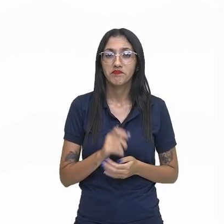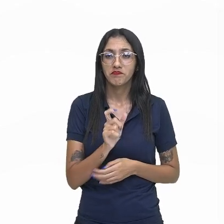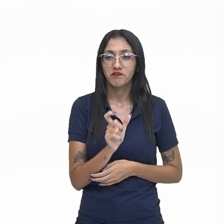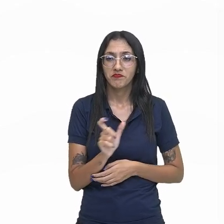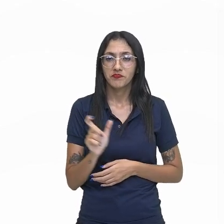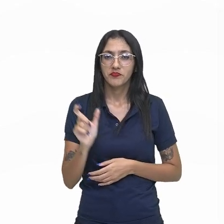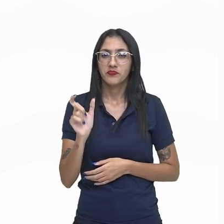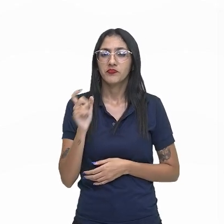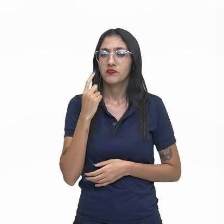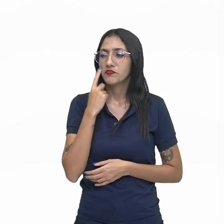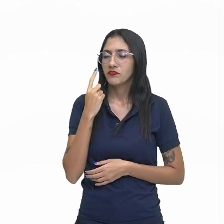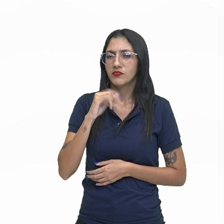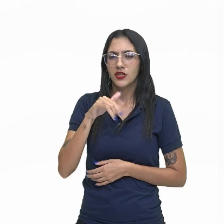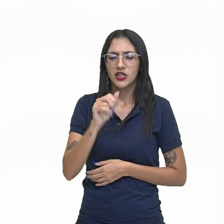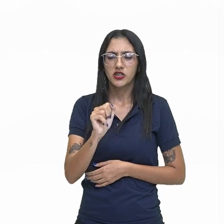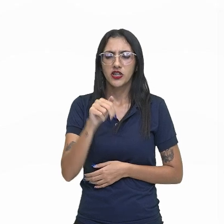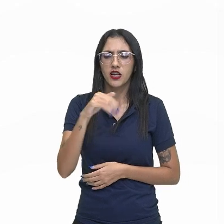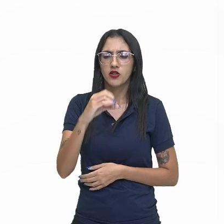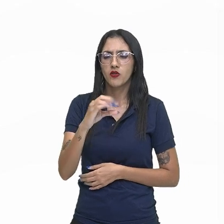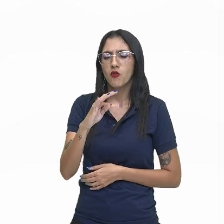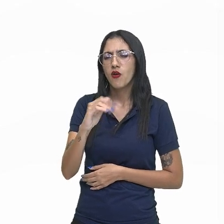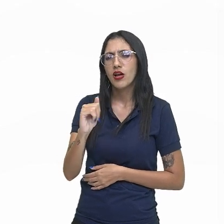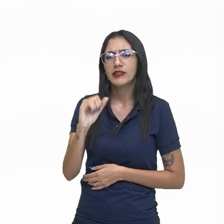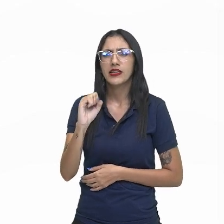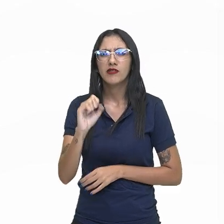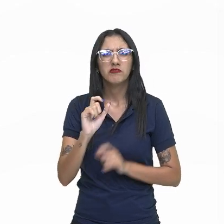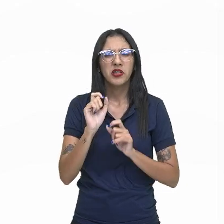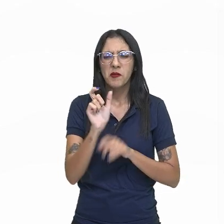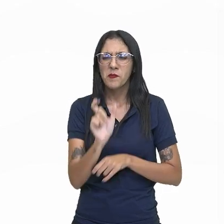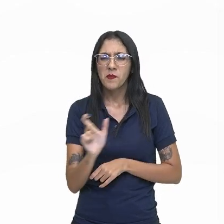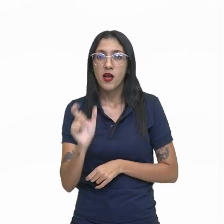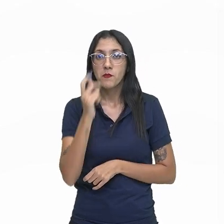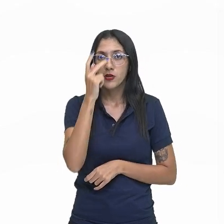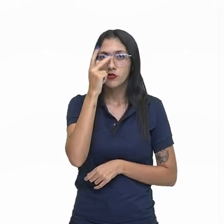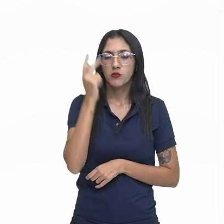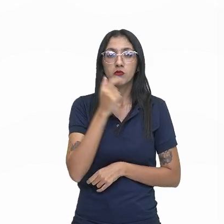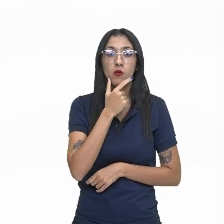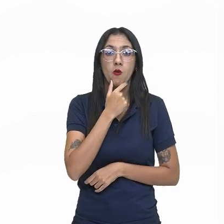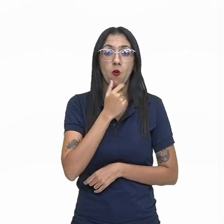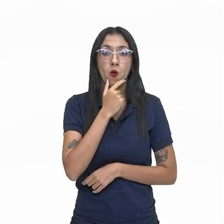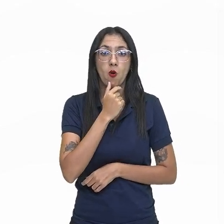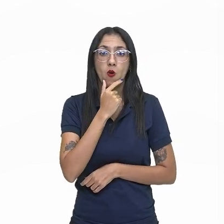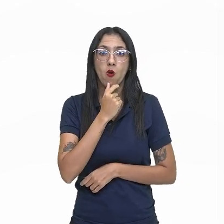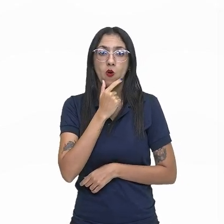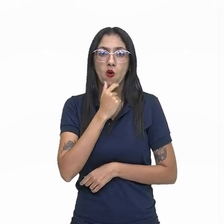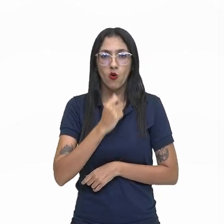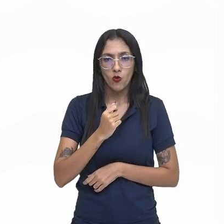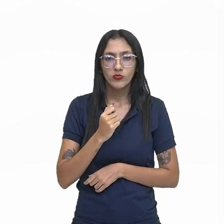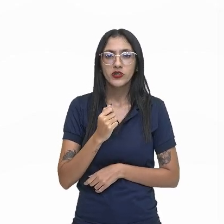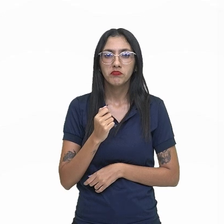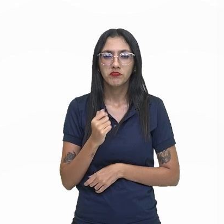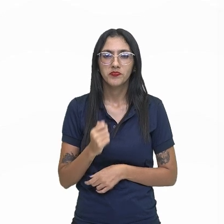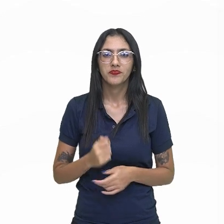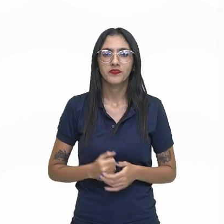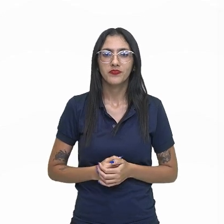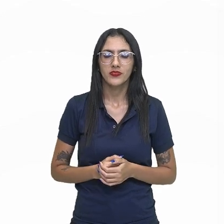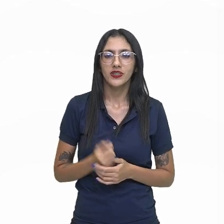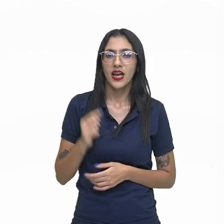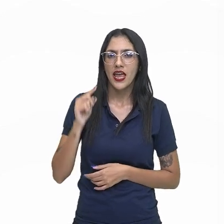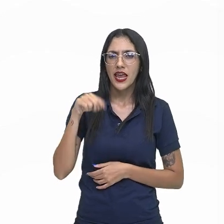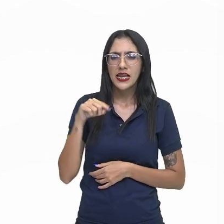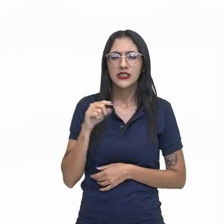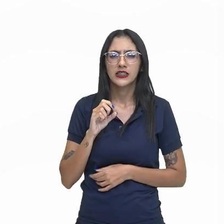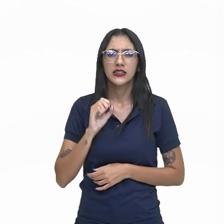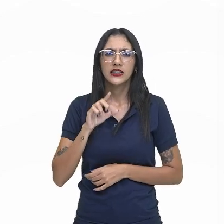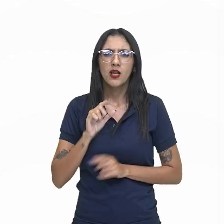aqueles homens bem apreciados, né, mesmo não sendo rapagões, faziam-lhes pé